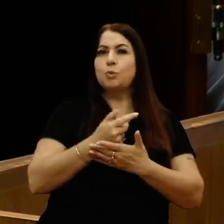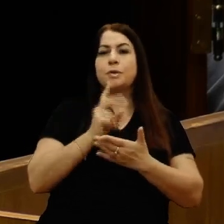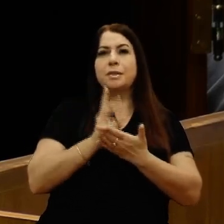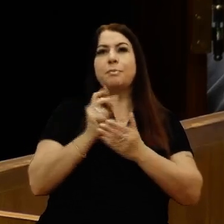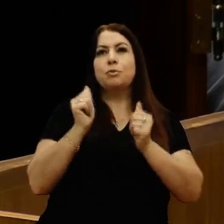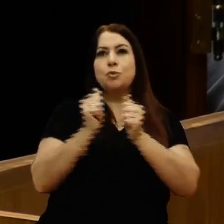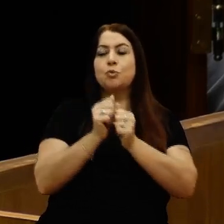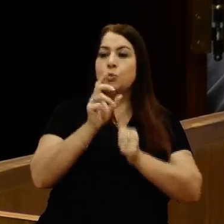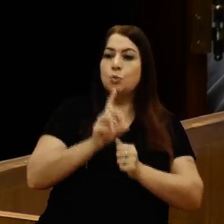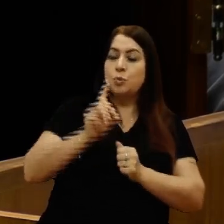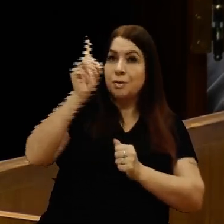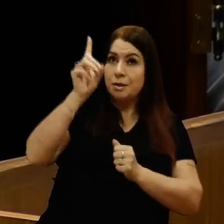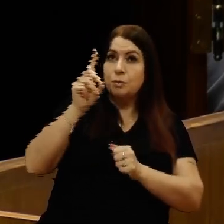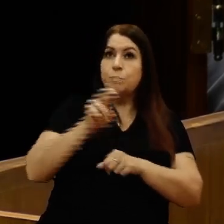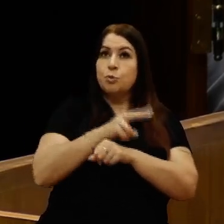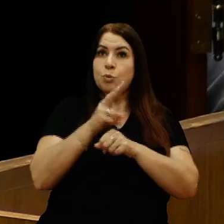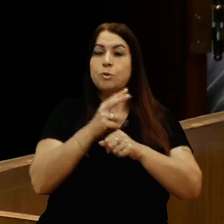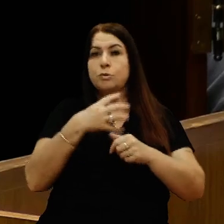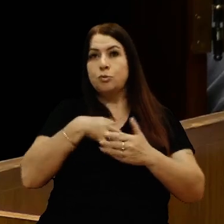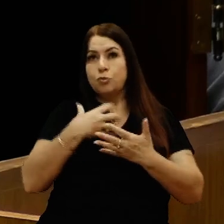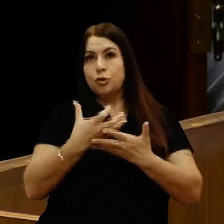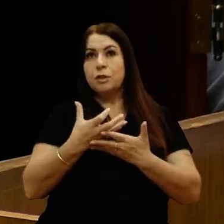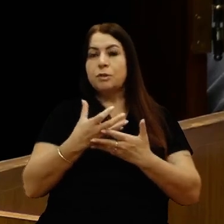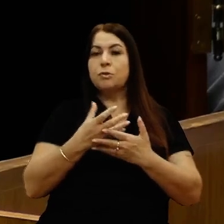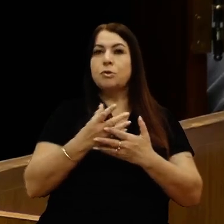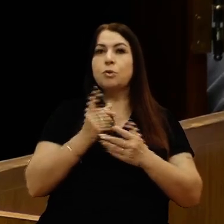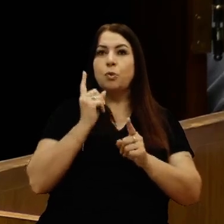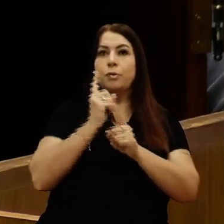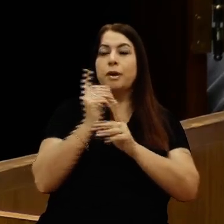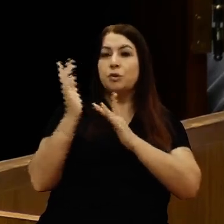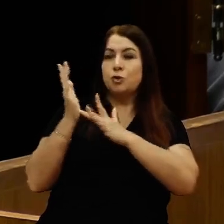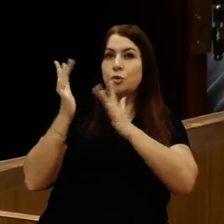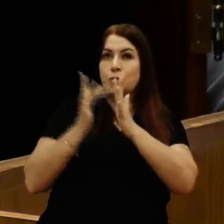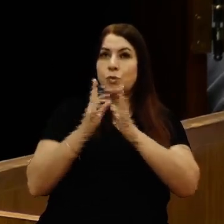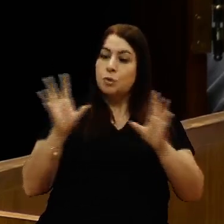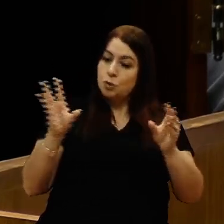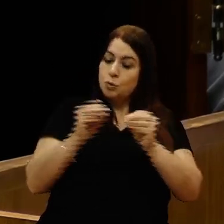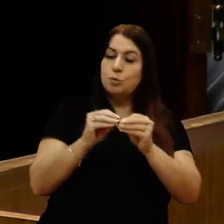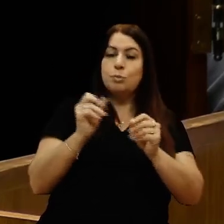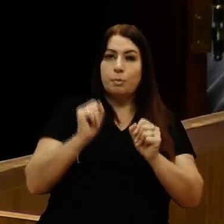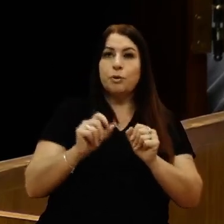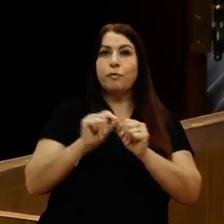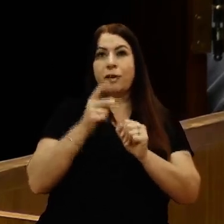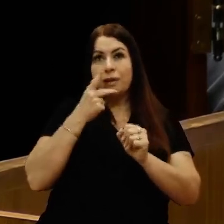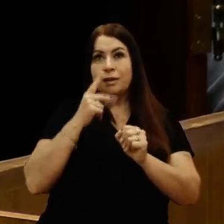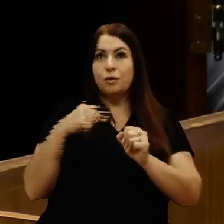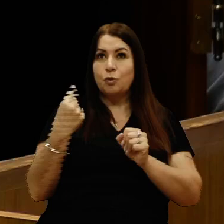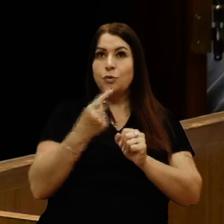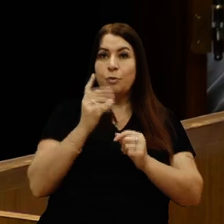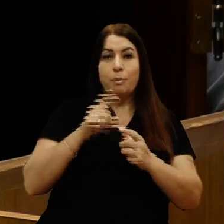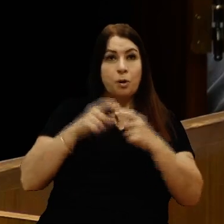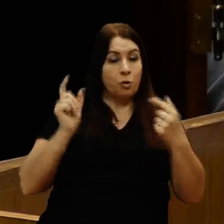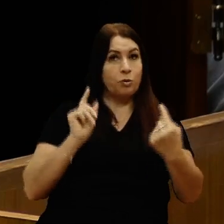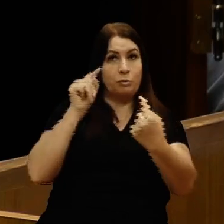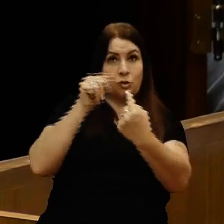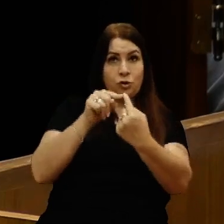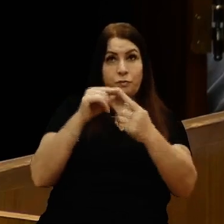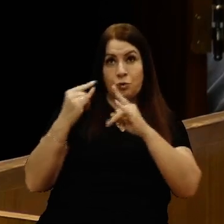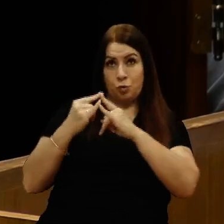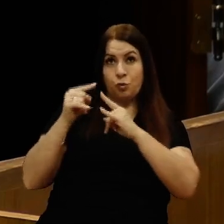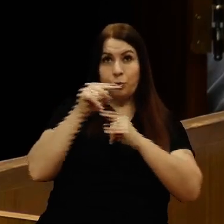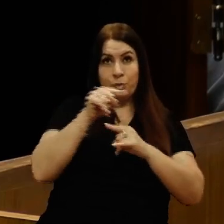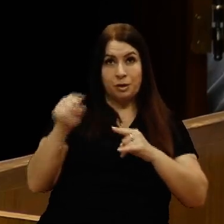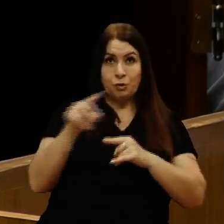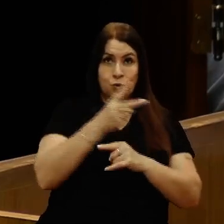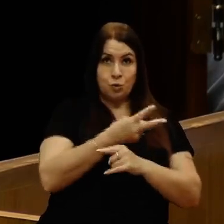ao lado de Deus, sempre buscando, de alguma forma, alcançar Jesus. Em suma, o que a gente pode afirmar é que nosso maior objetivo, enquanto Clube de